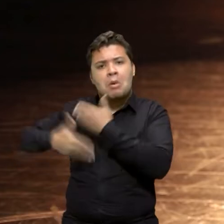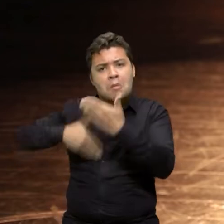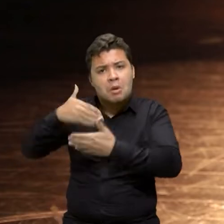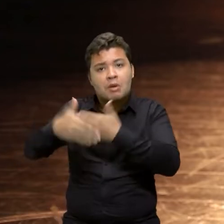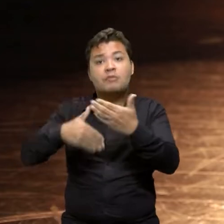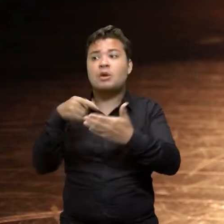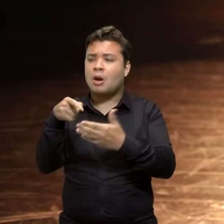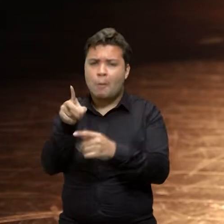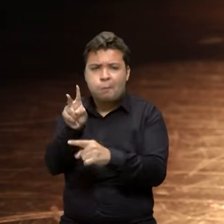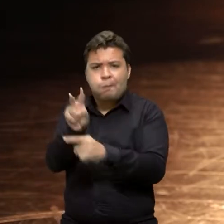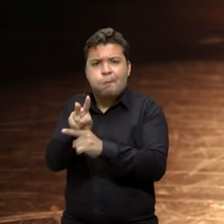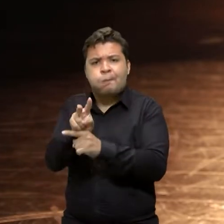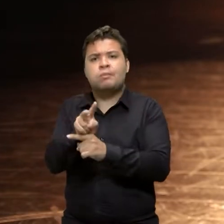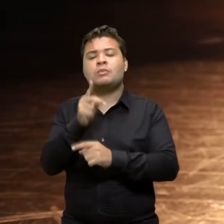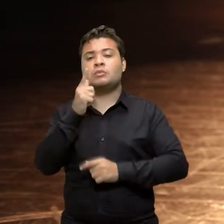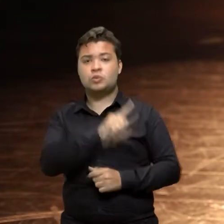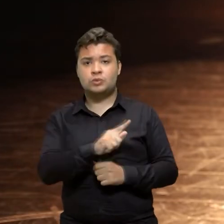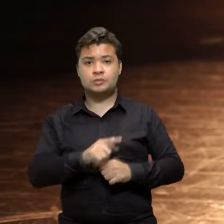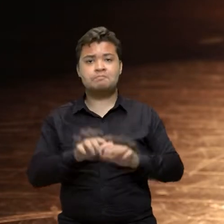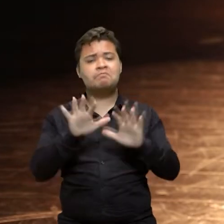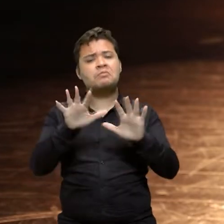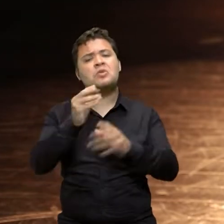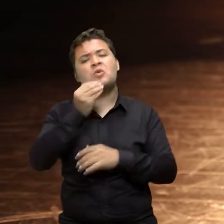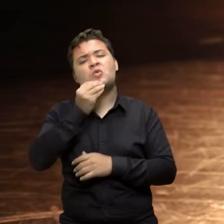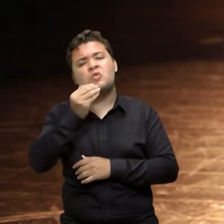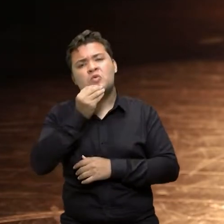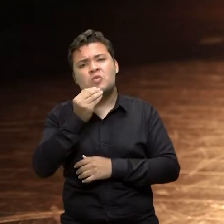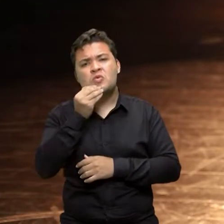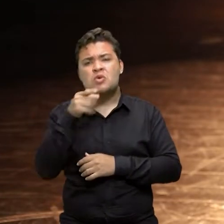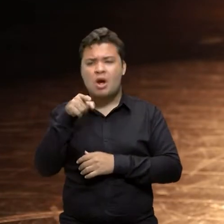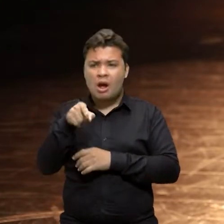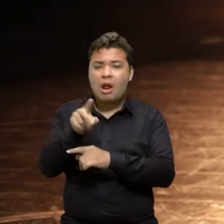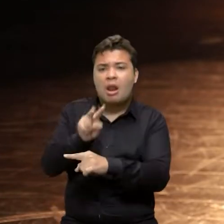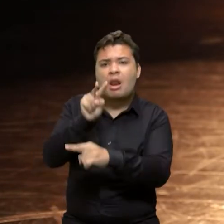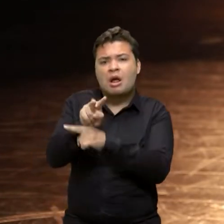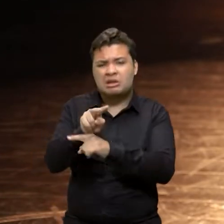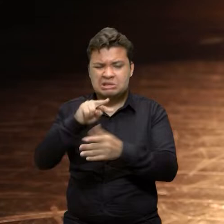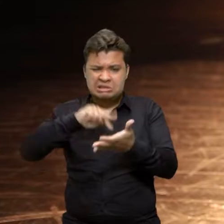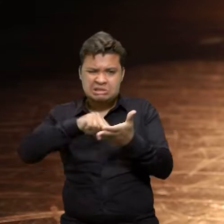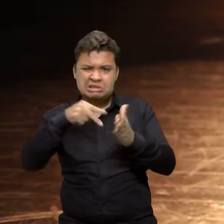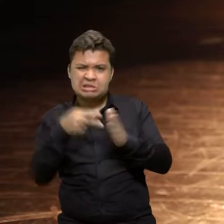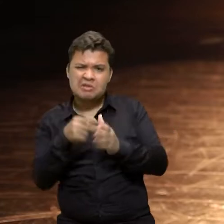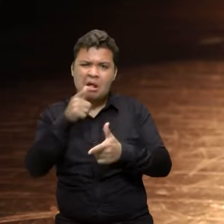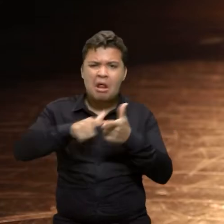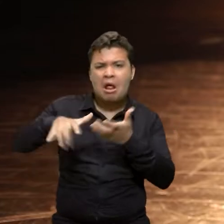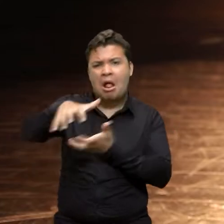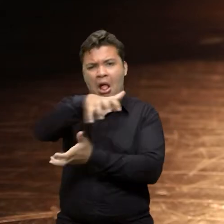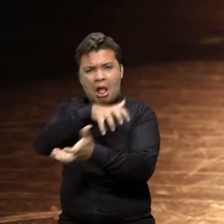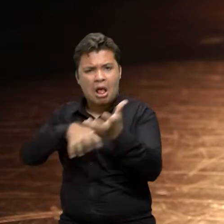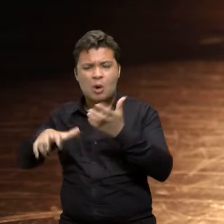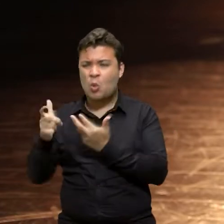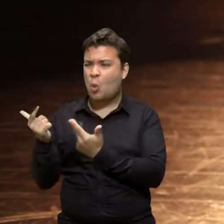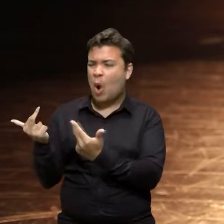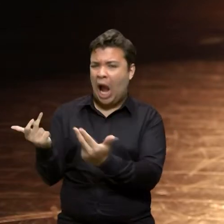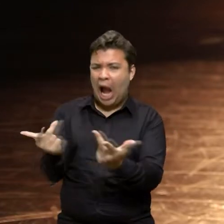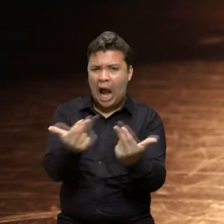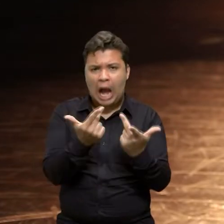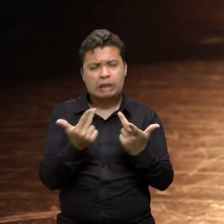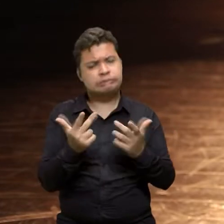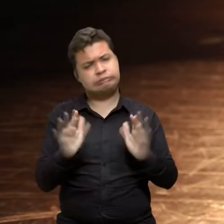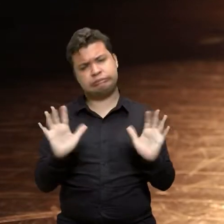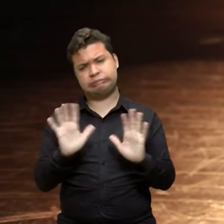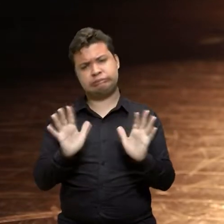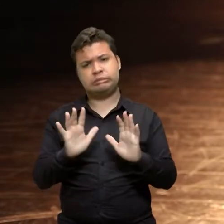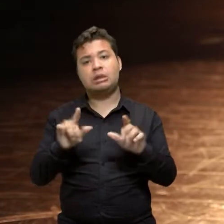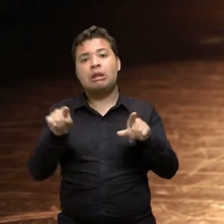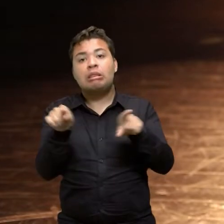tempo ele também foi sendo preservado. Lógico que essa preservação não significa que essa ideia de transgressão vai ser sempre a